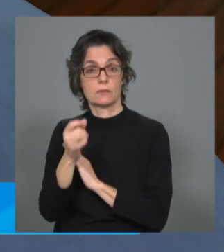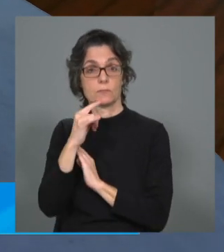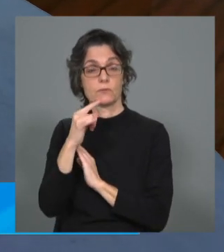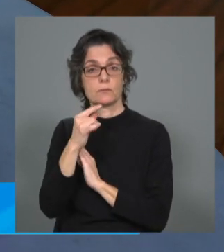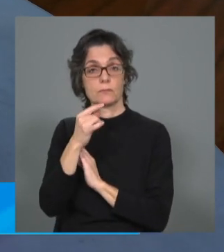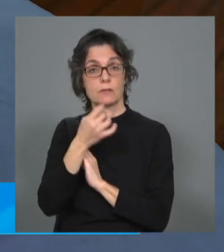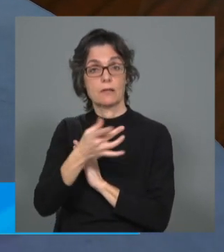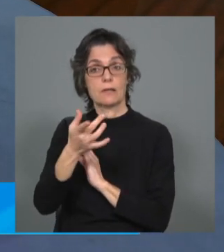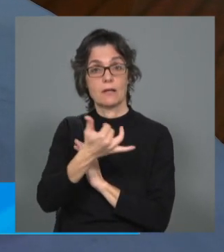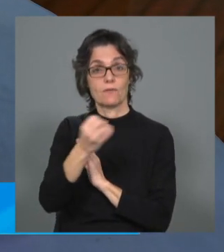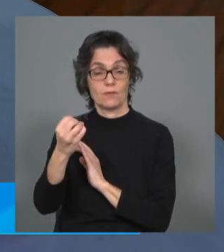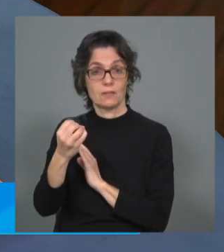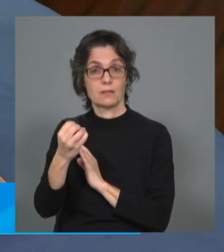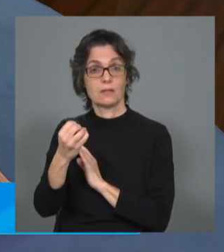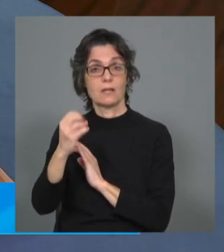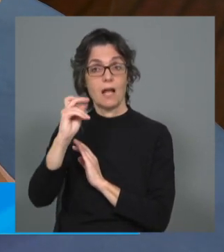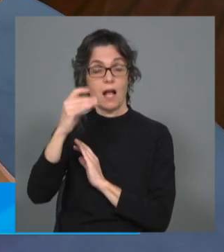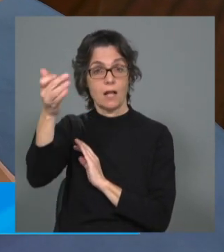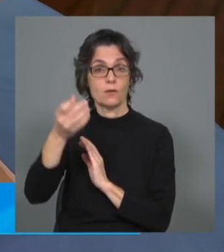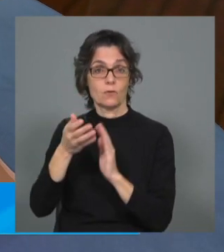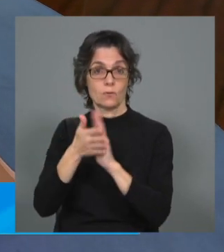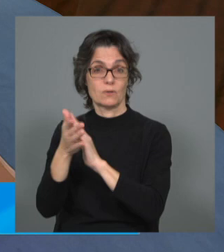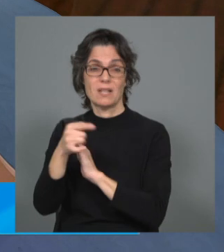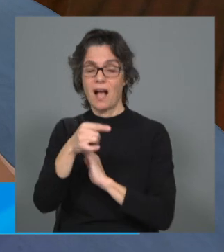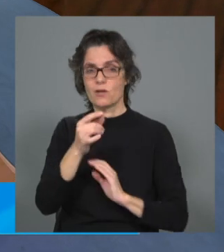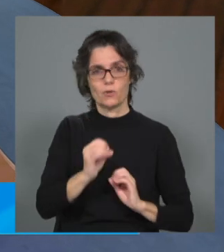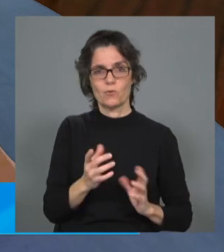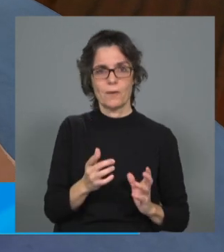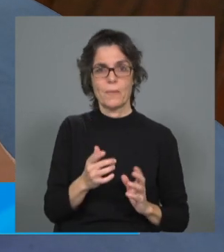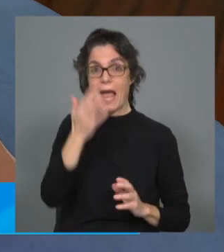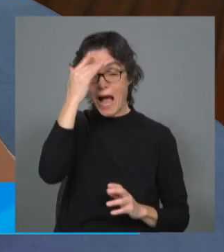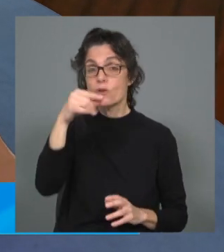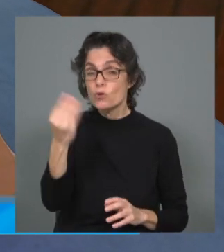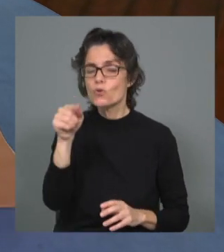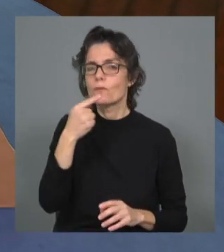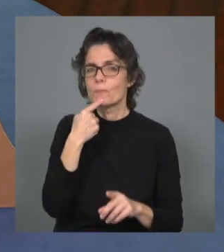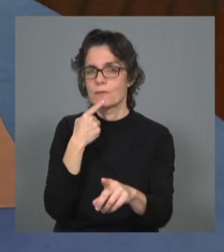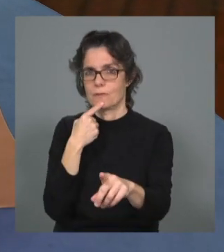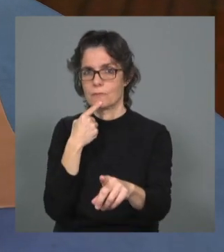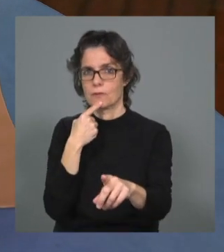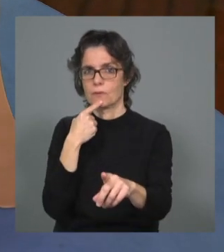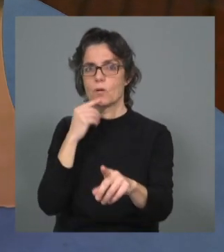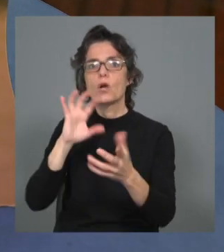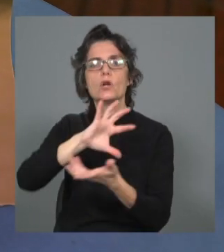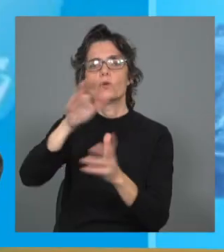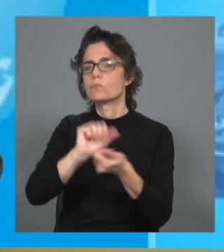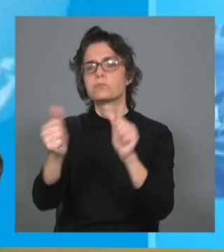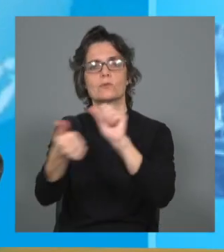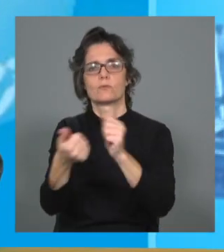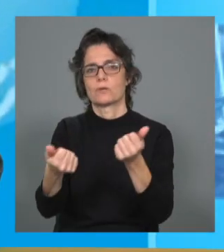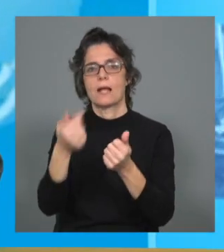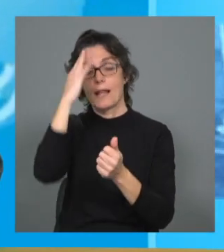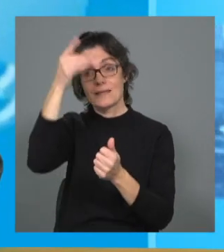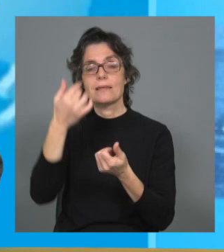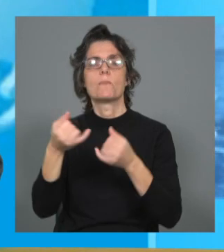daqui a 20 anos não existem hoje. E eu acho que os jovens são hoje muito sensíveis à questão da autonomia,